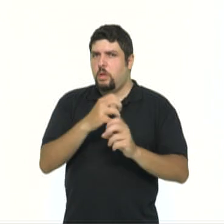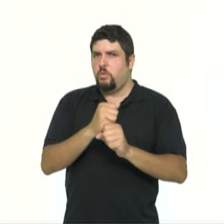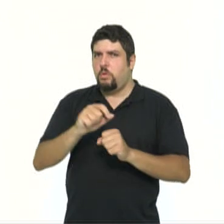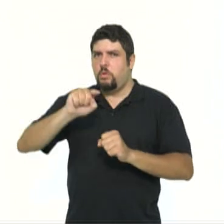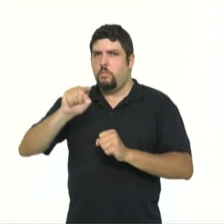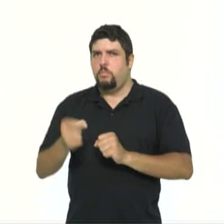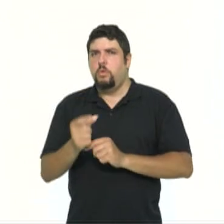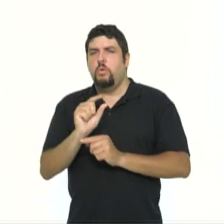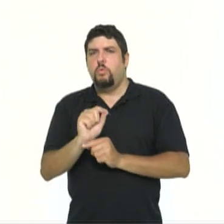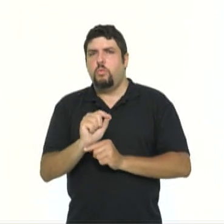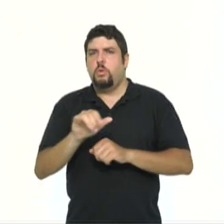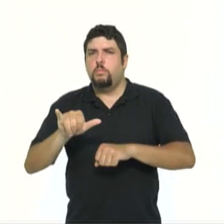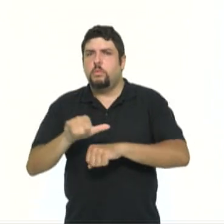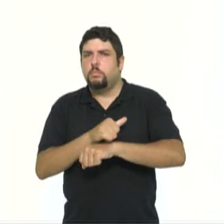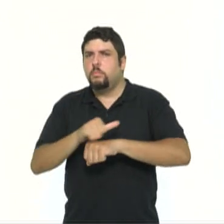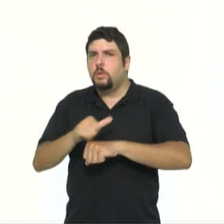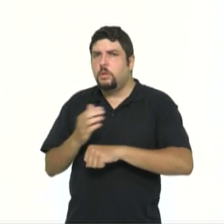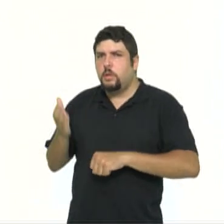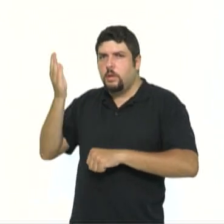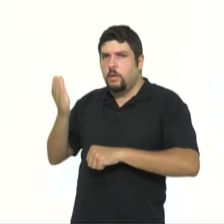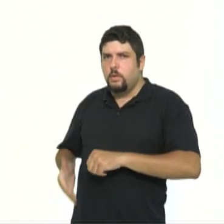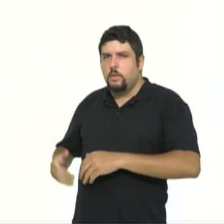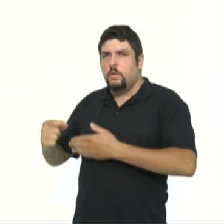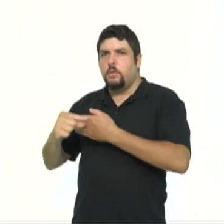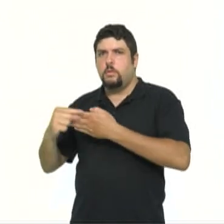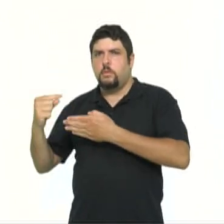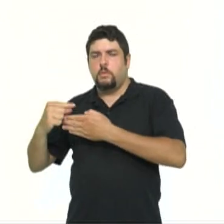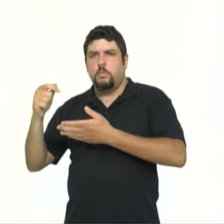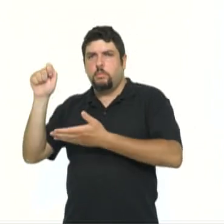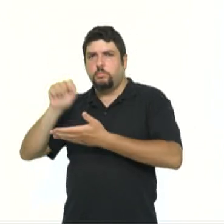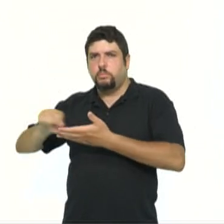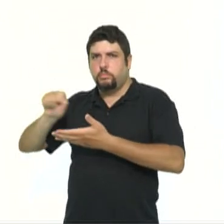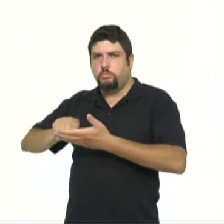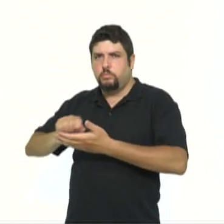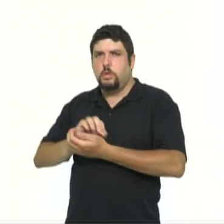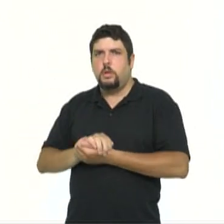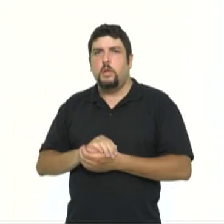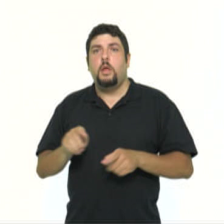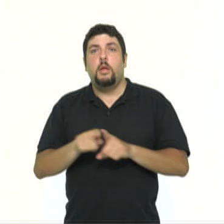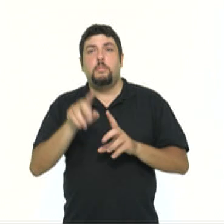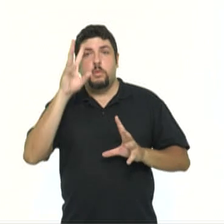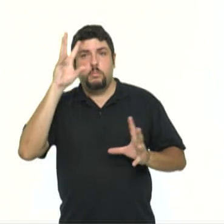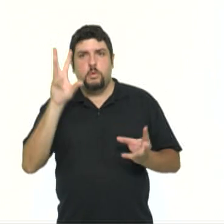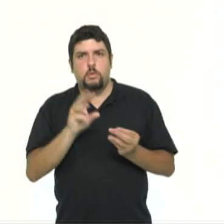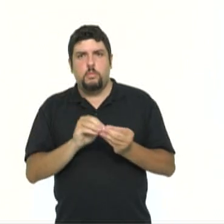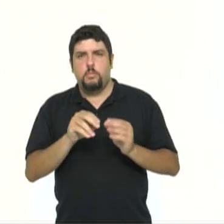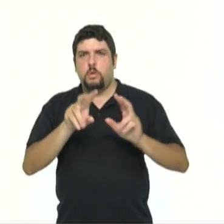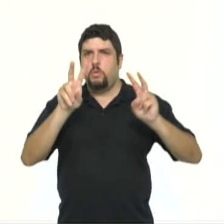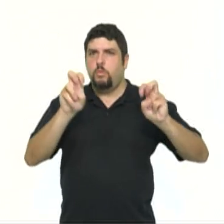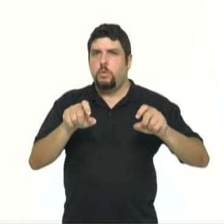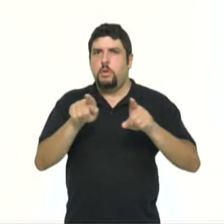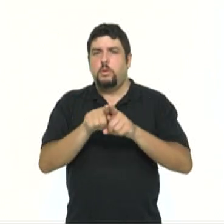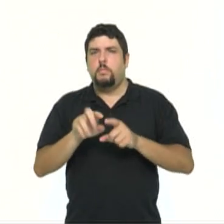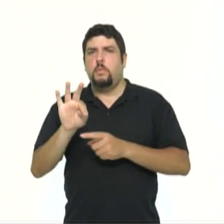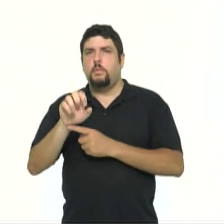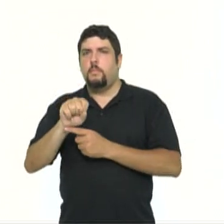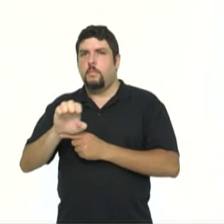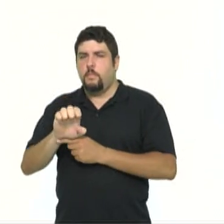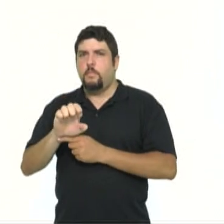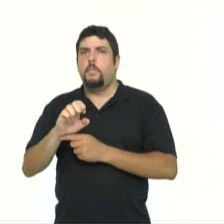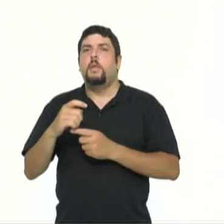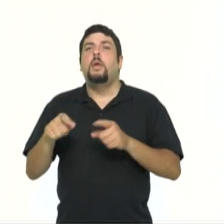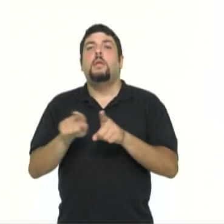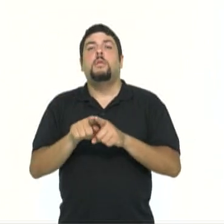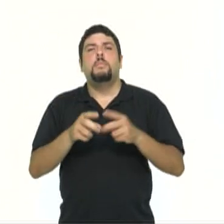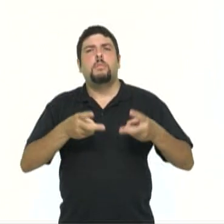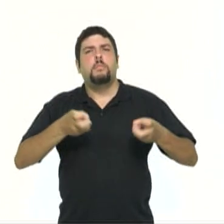para verificar as estratégias do autor na escrita do texto. Compreendemos o tema e a tese do texto.